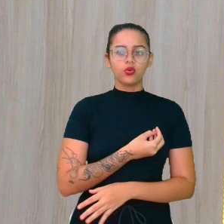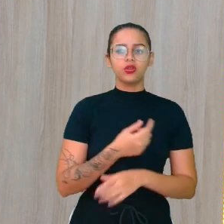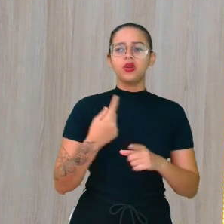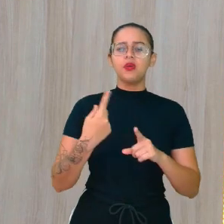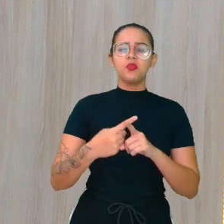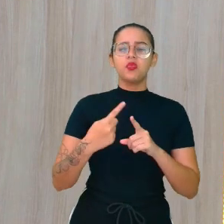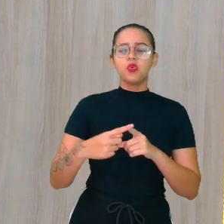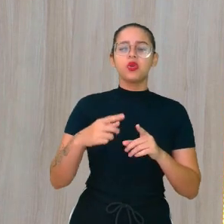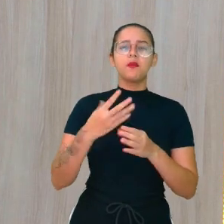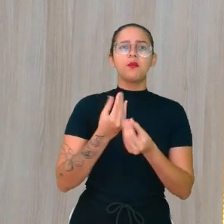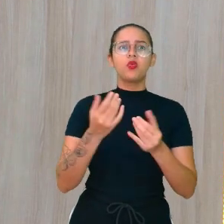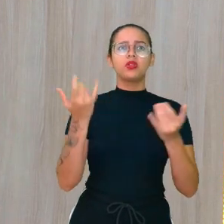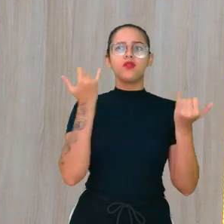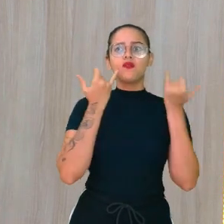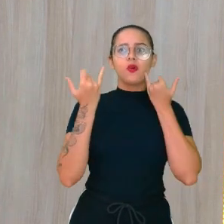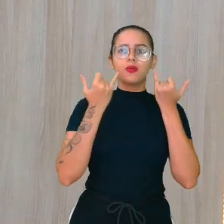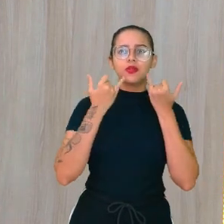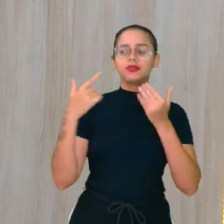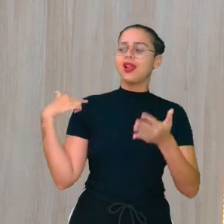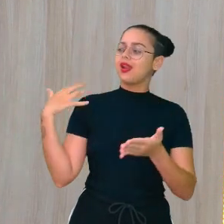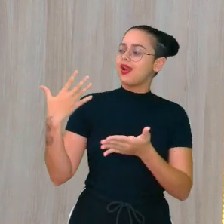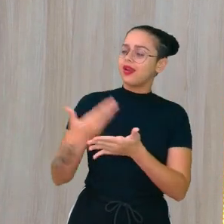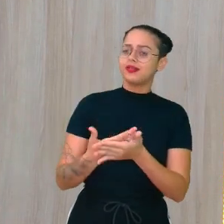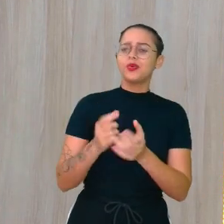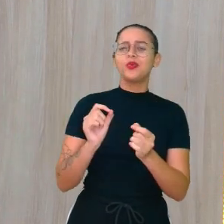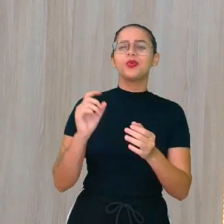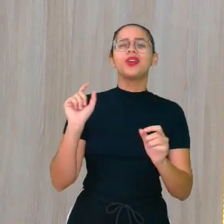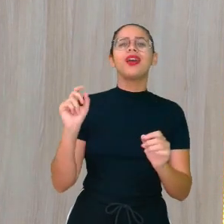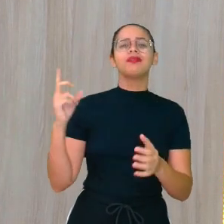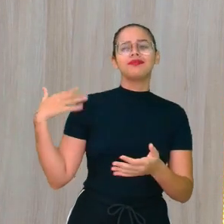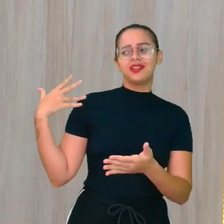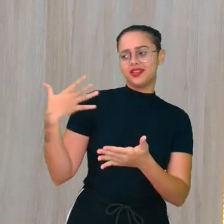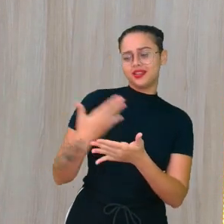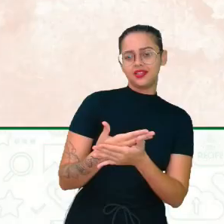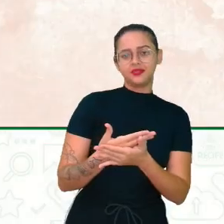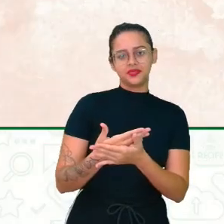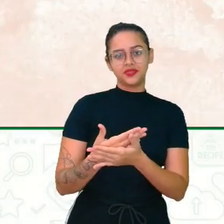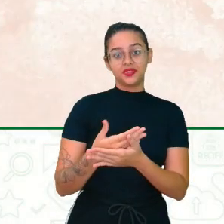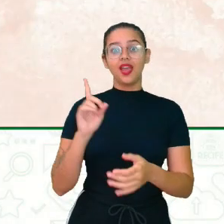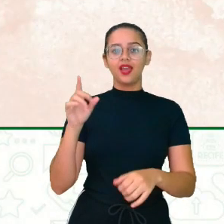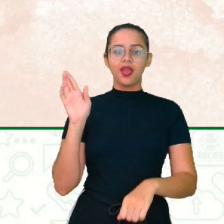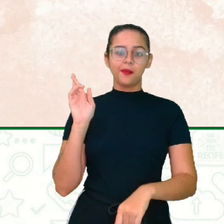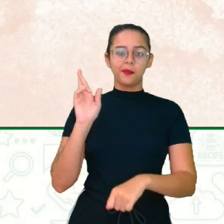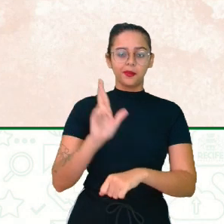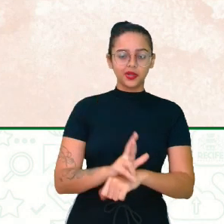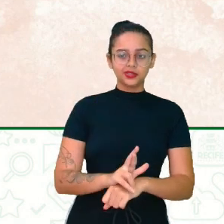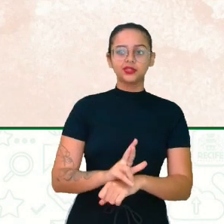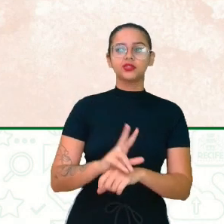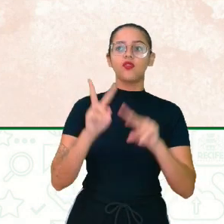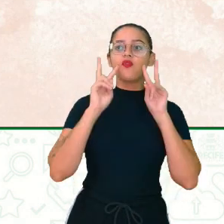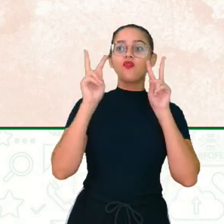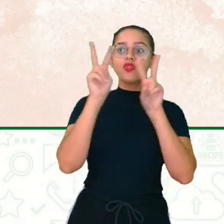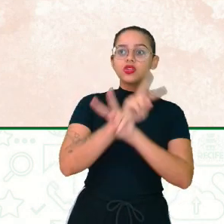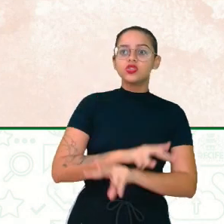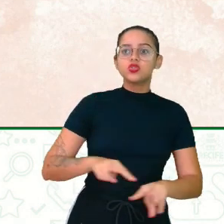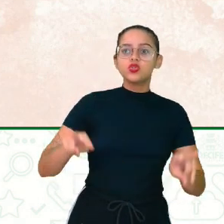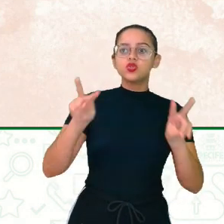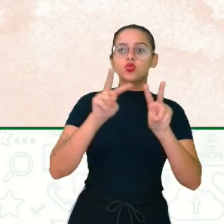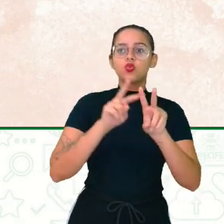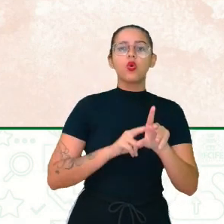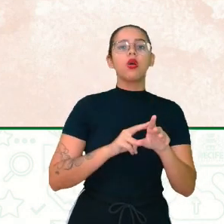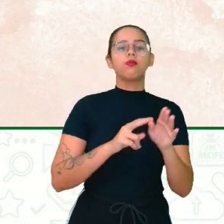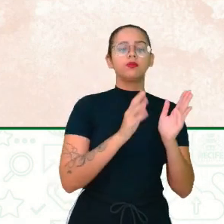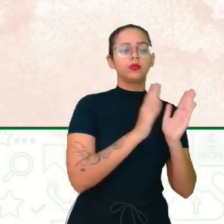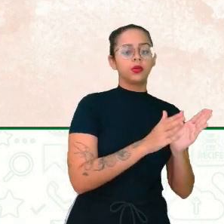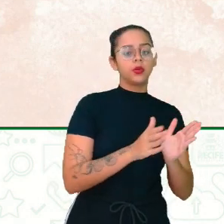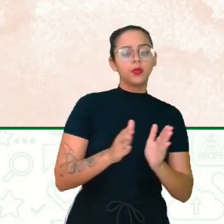trouxe tantas informações? Com a linha do tempo. E o que seria a linha do tempo? É uma representação visual de uma sequência cronológica